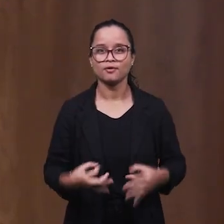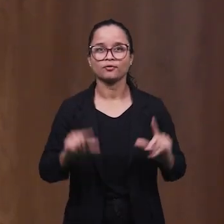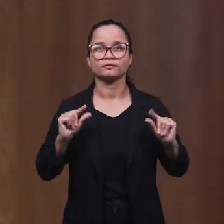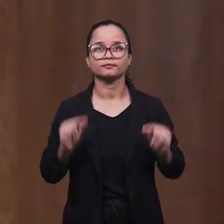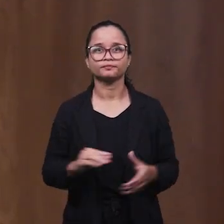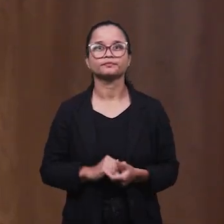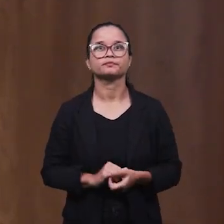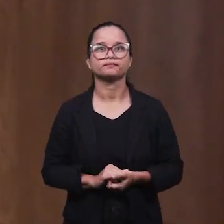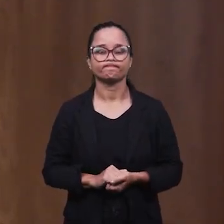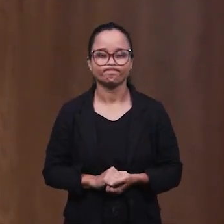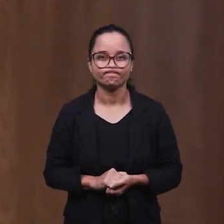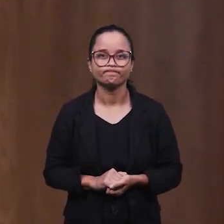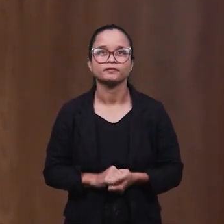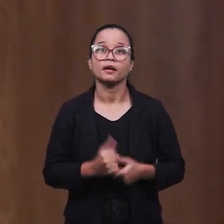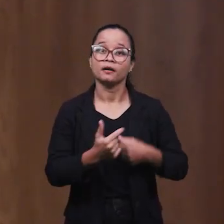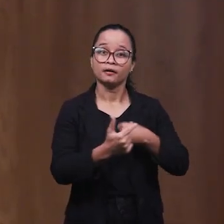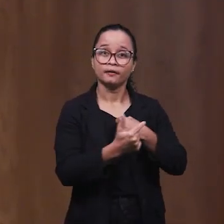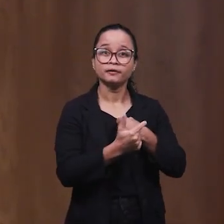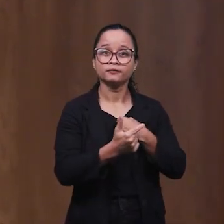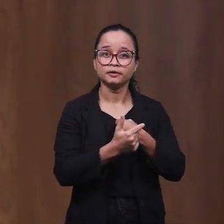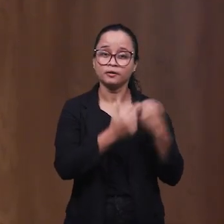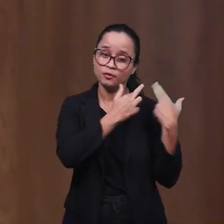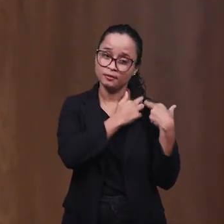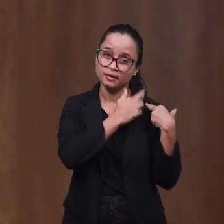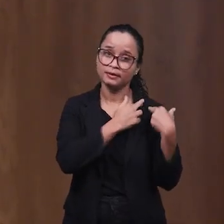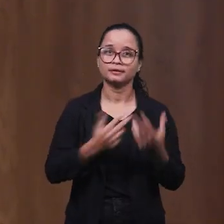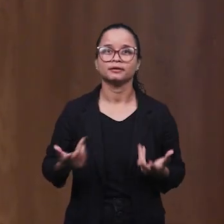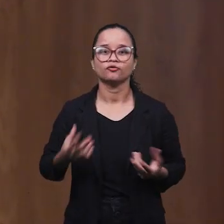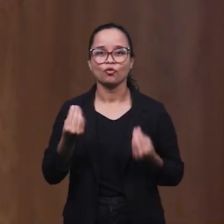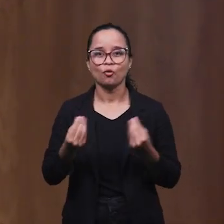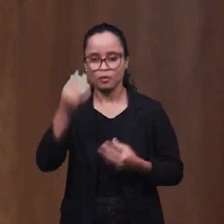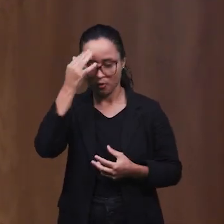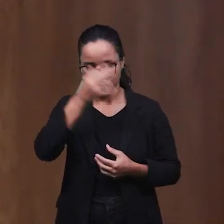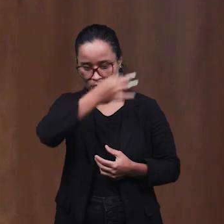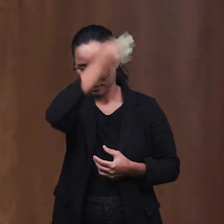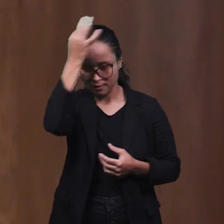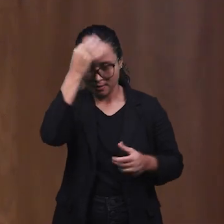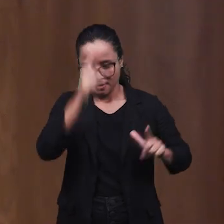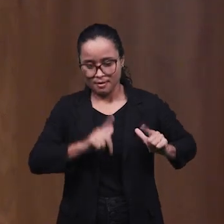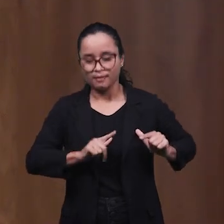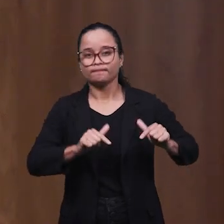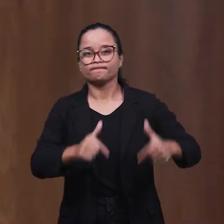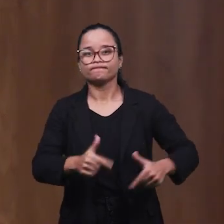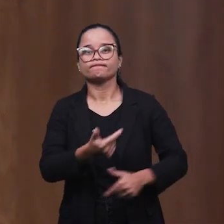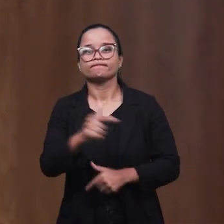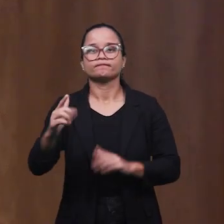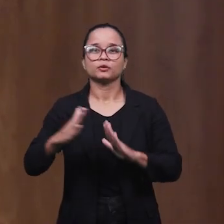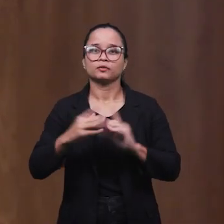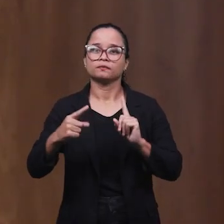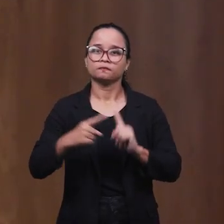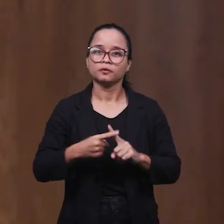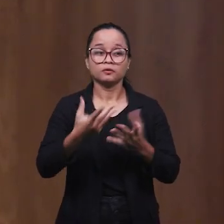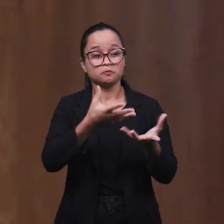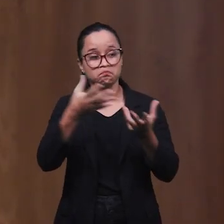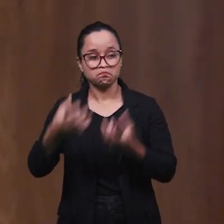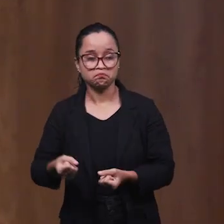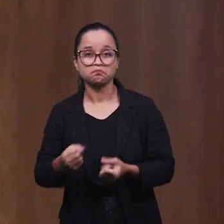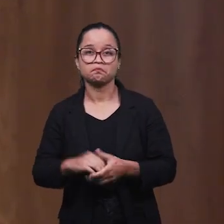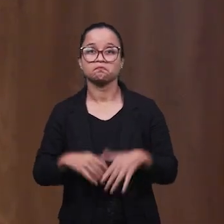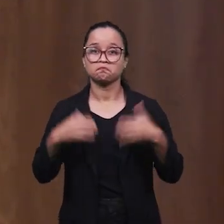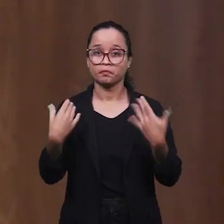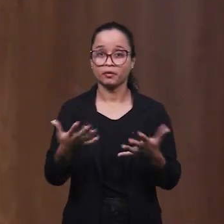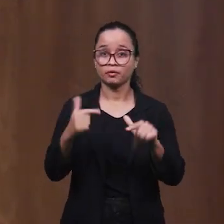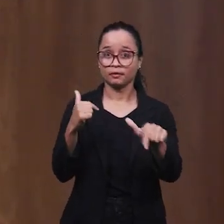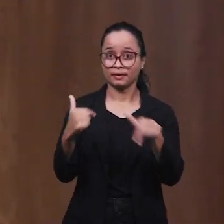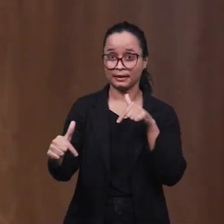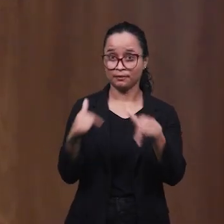essa é a função, né? O Senhor, o Espírito Santo tem operado dentro das igrejas, nós temos sido acolhidos. Então, este